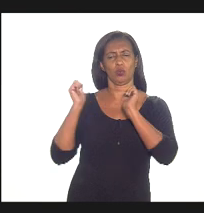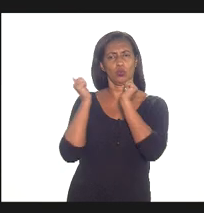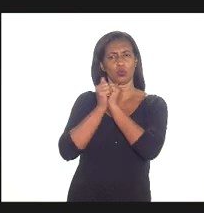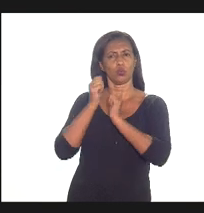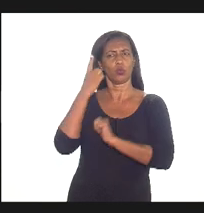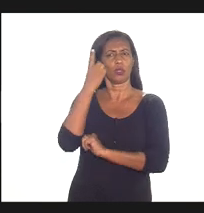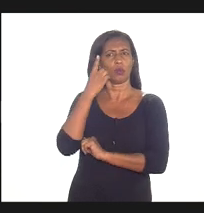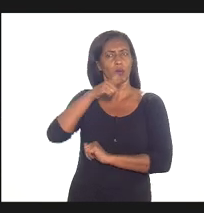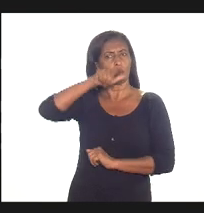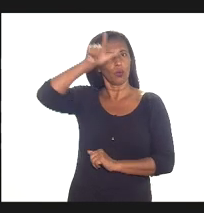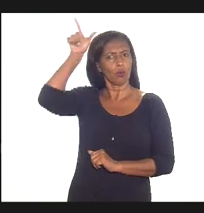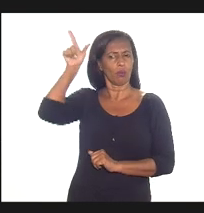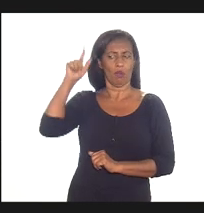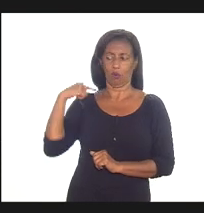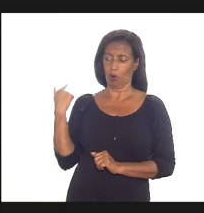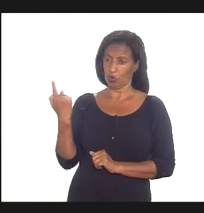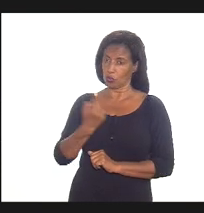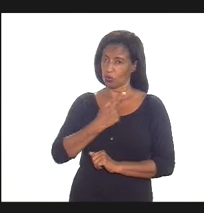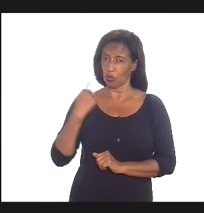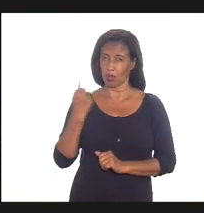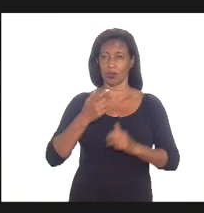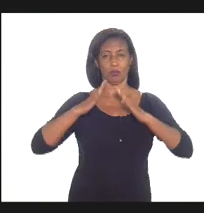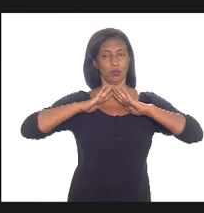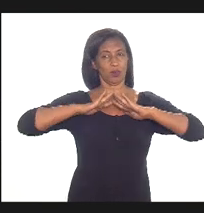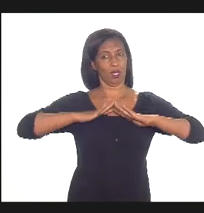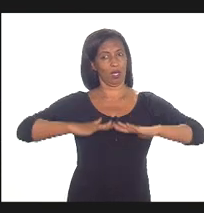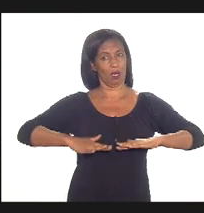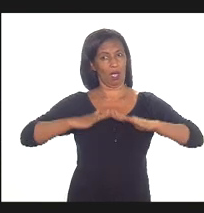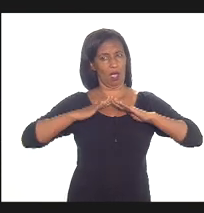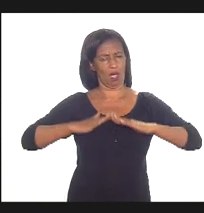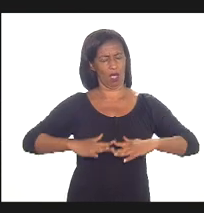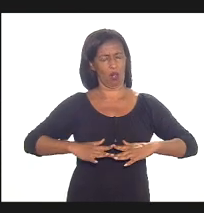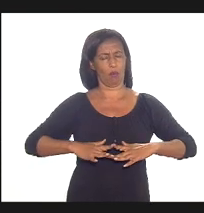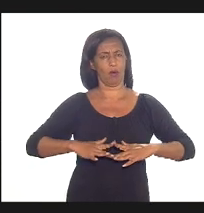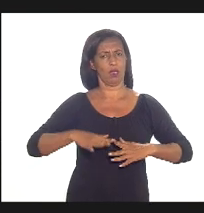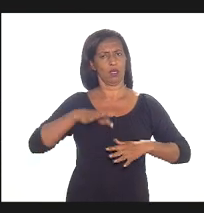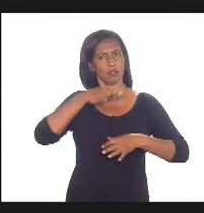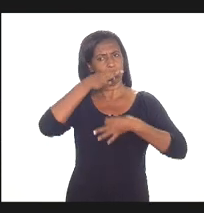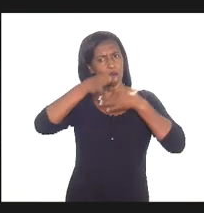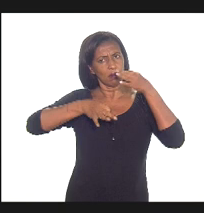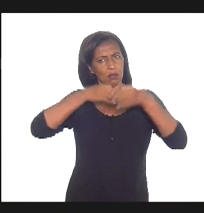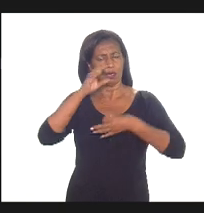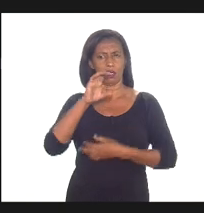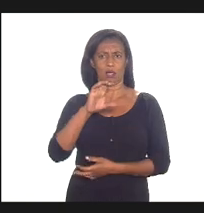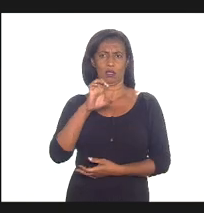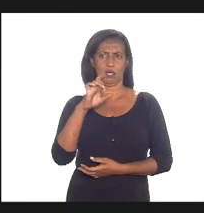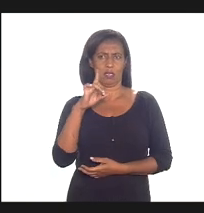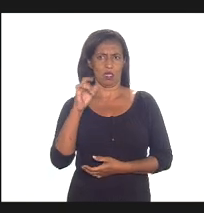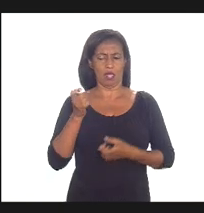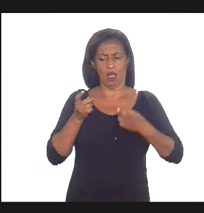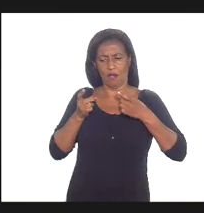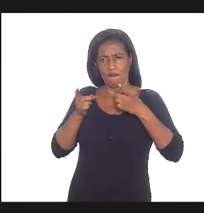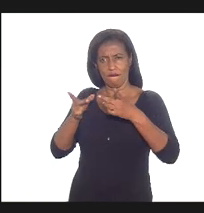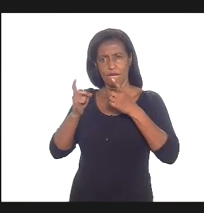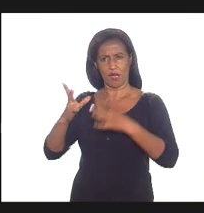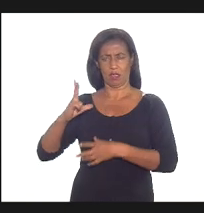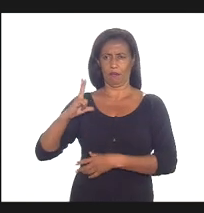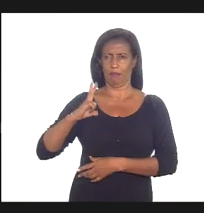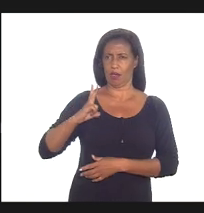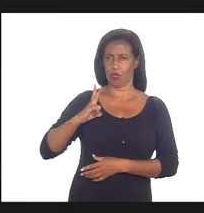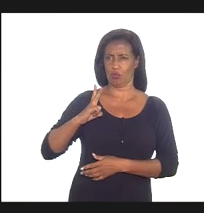nós temos que ter muita tranquilidade. Essa questão da privatização da SEDAI, da concessão da SEDAI, essa que é a questão de